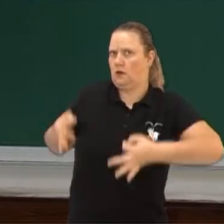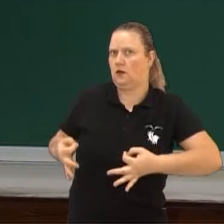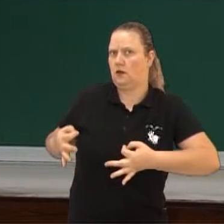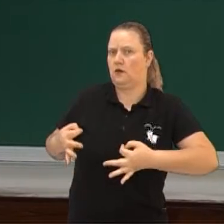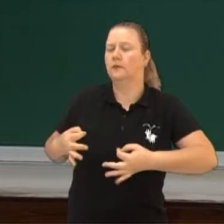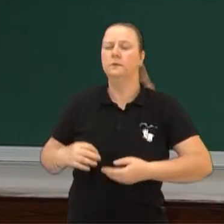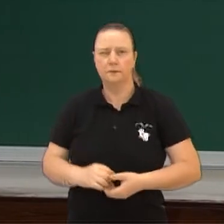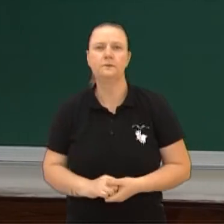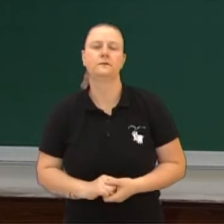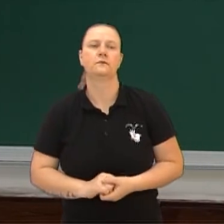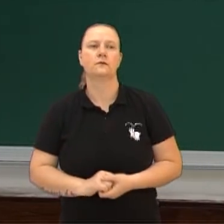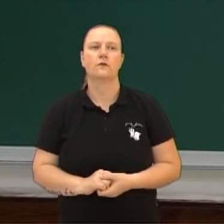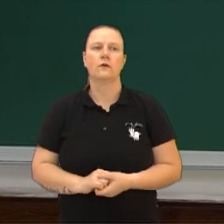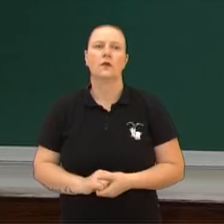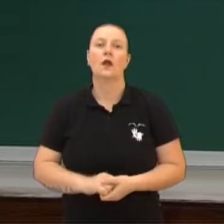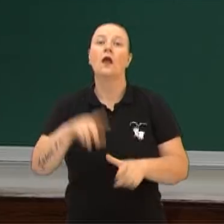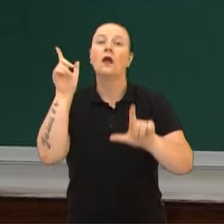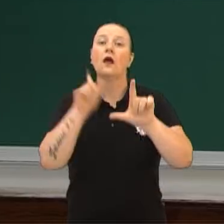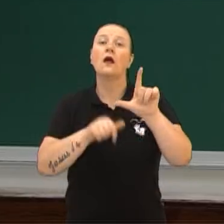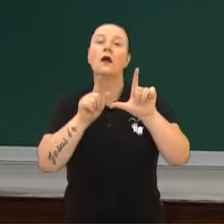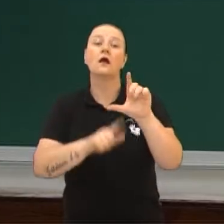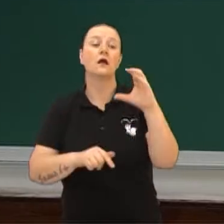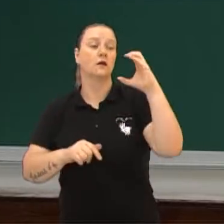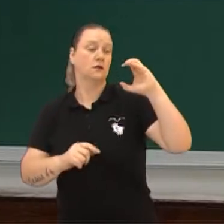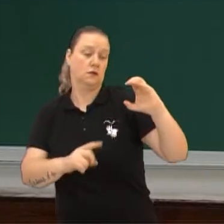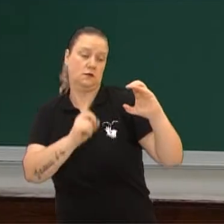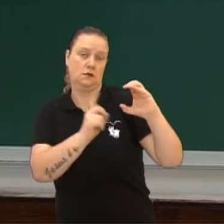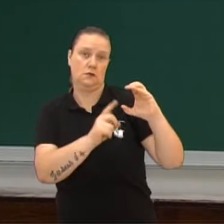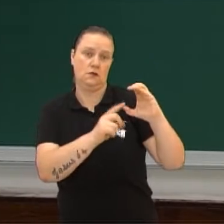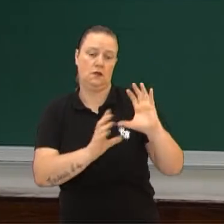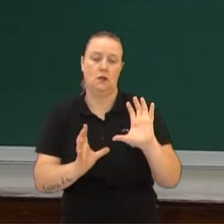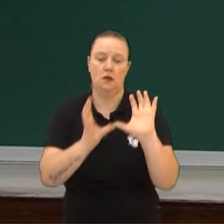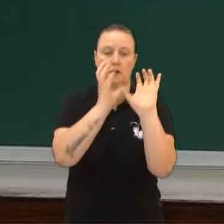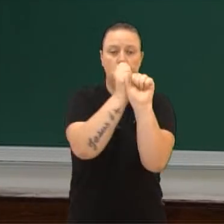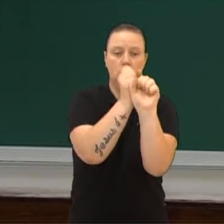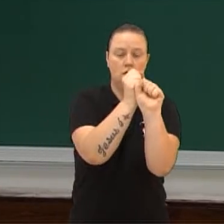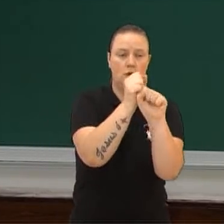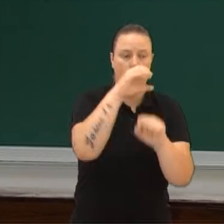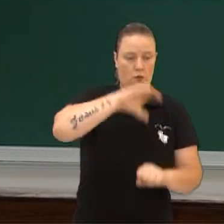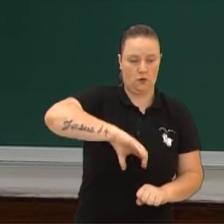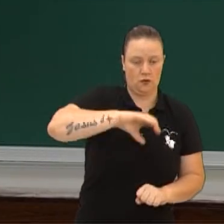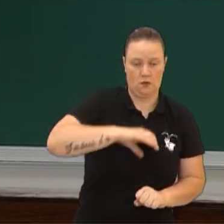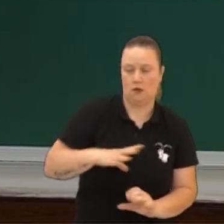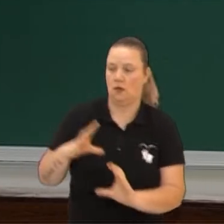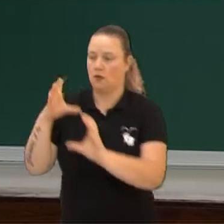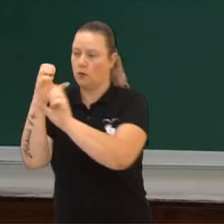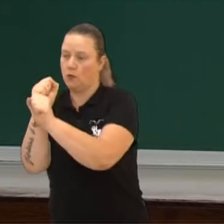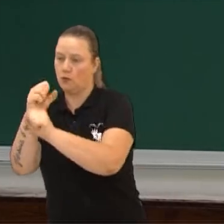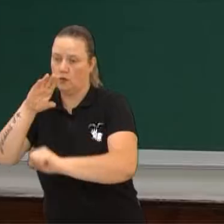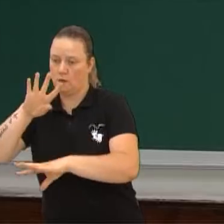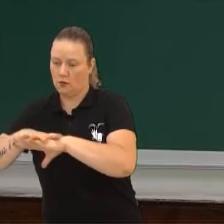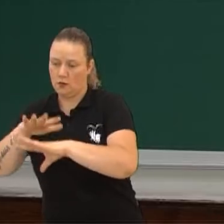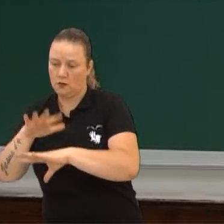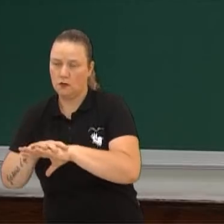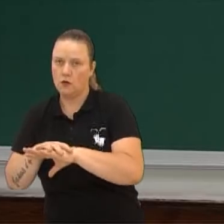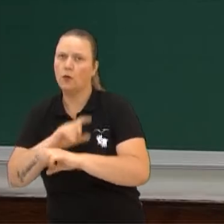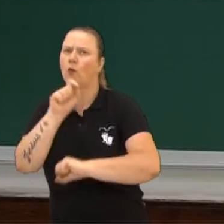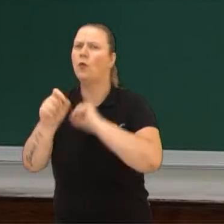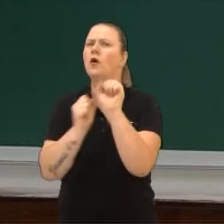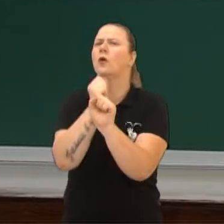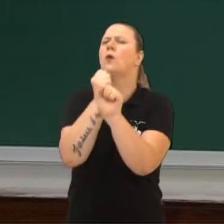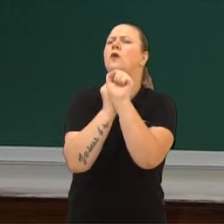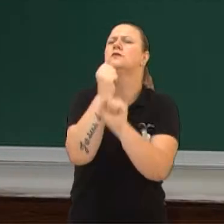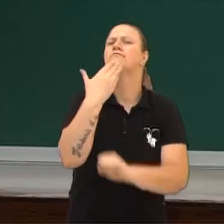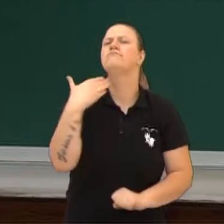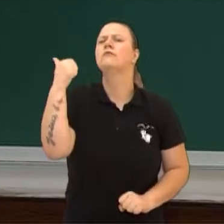pior, tá bom? E a letra C, somando as notas de português e matemática, em qual ano teve o maior desempenho? Qual